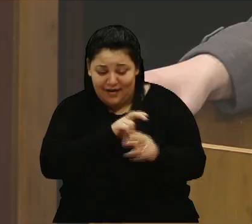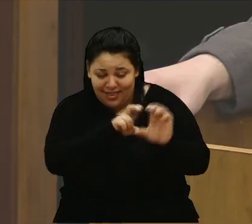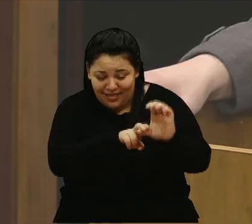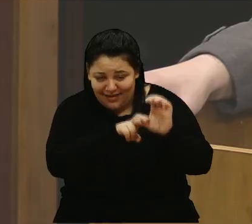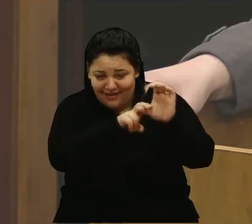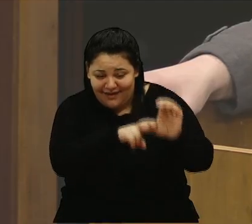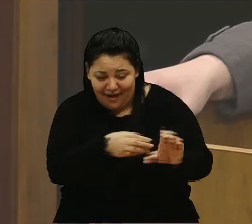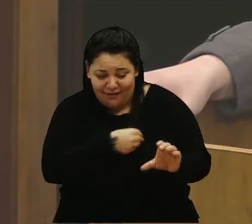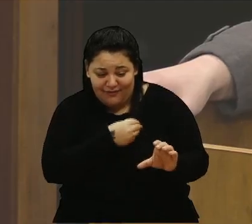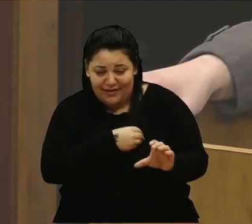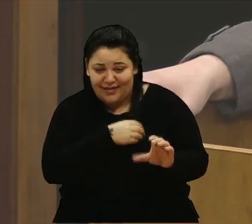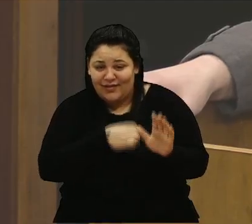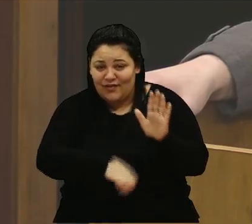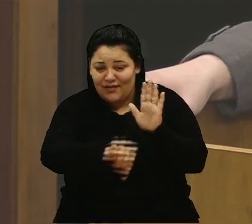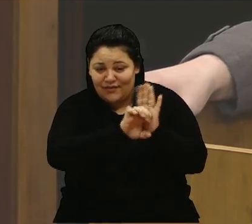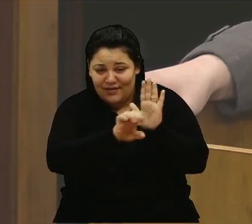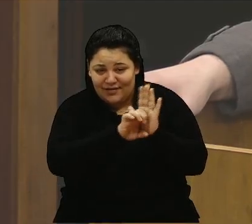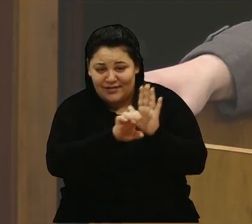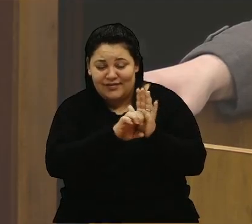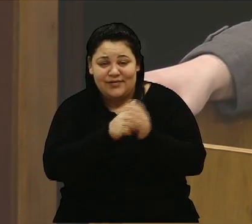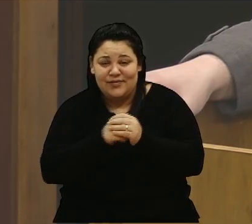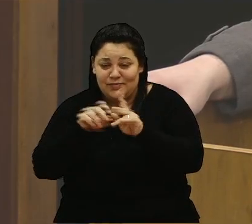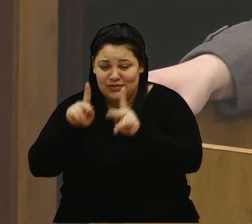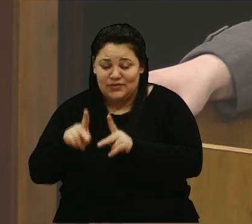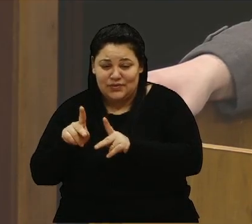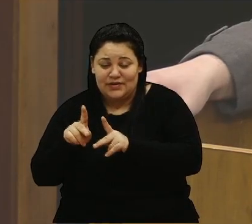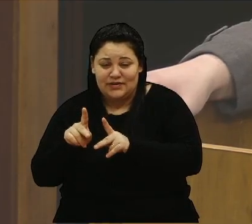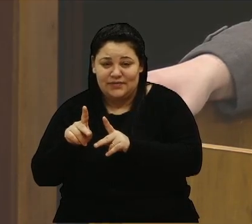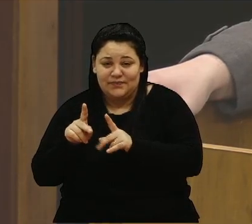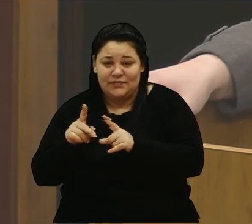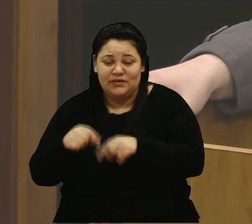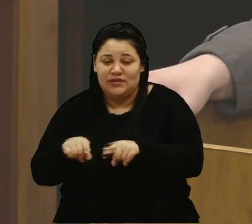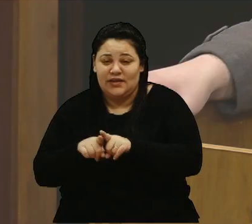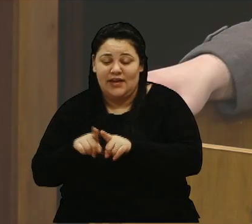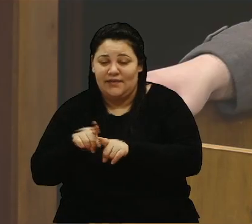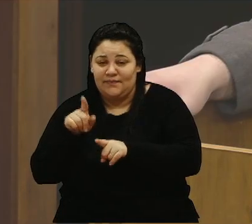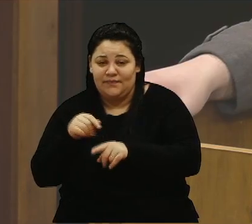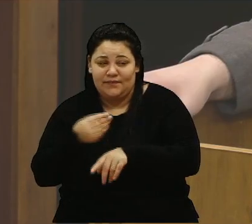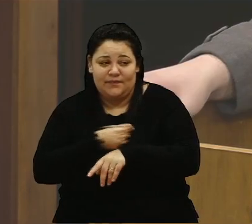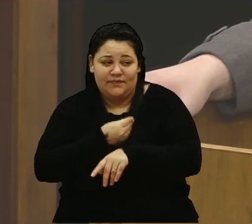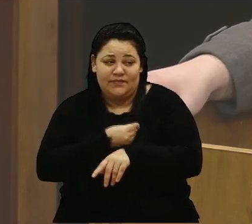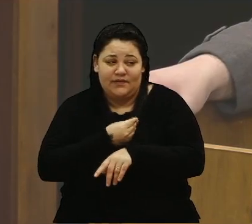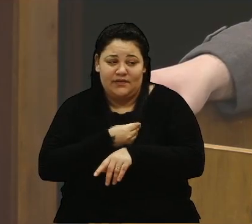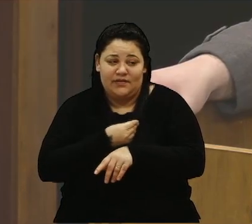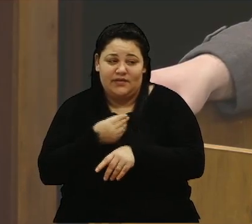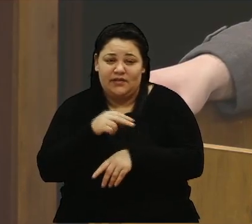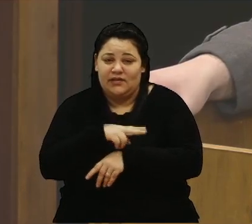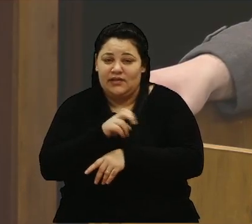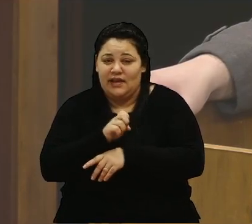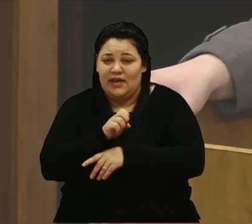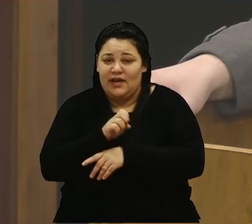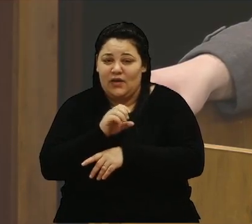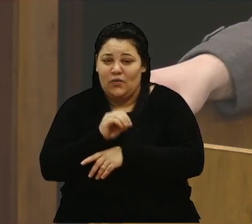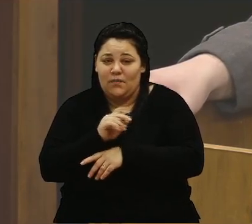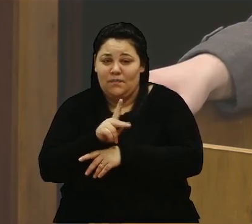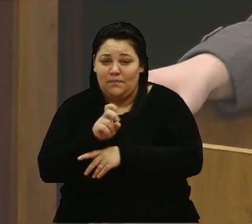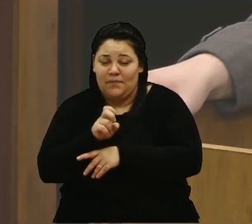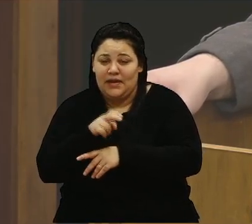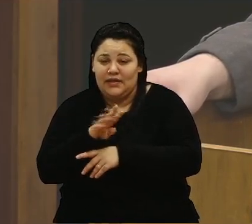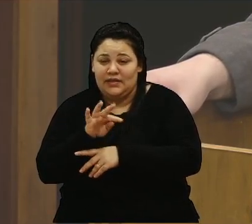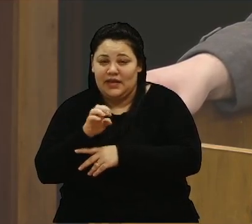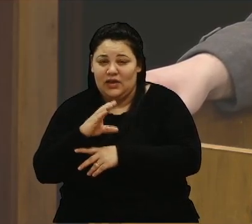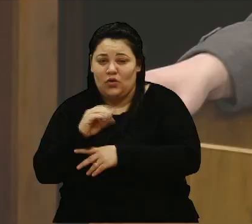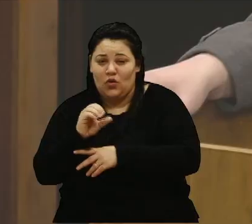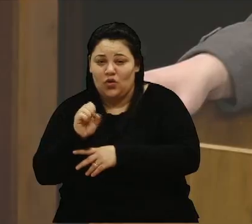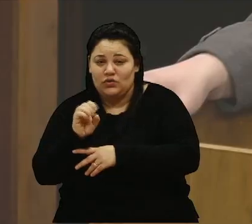dos evangélicos, dos neopentecostais, a vida dos hindus, a vida das mais de 6 mil religiões que surgem